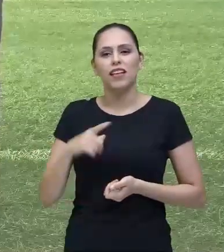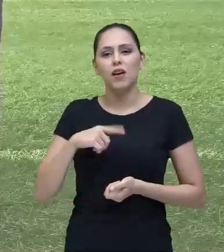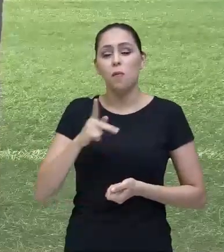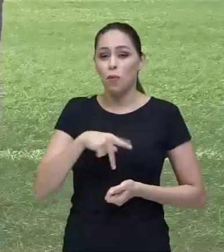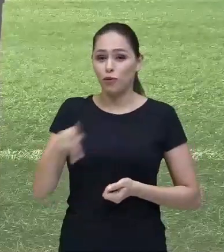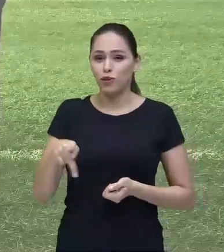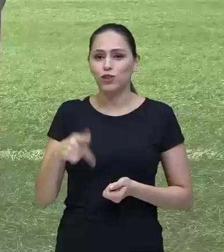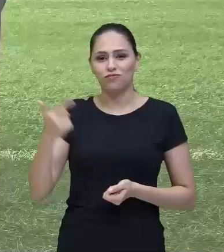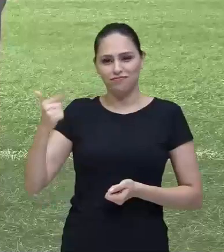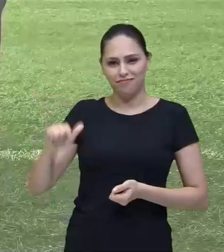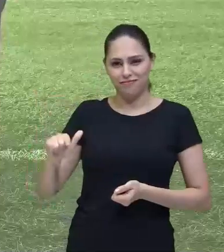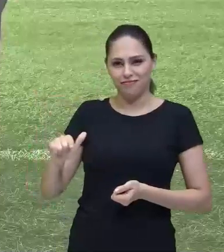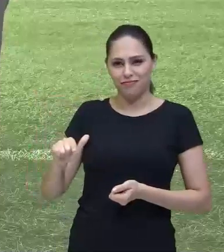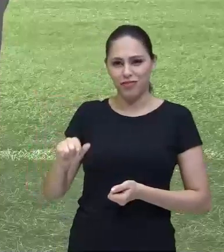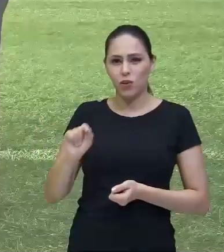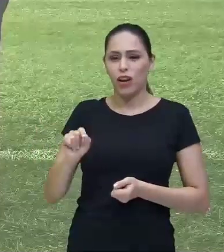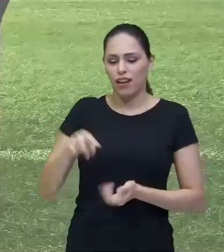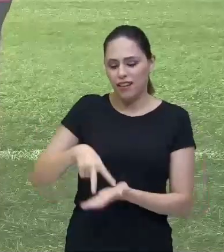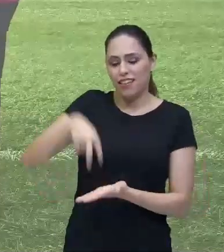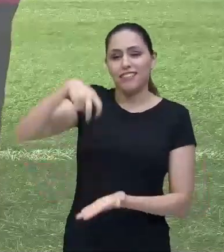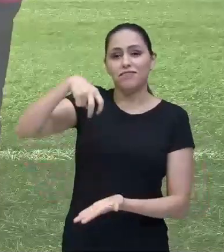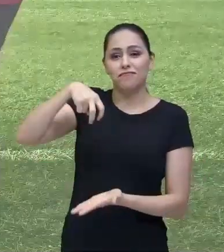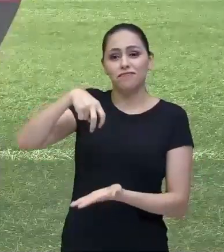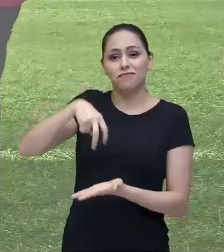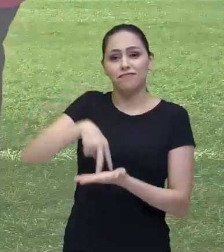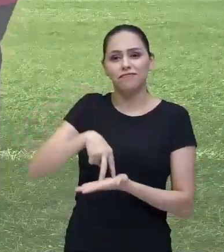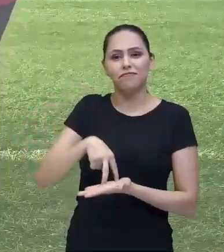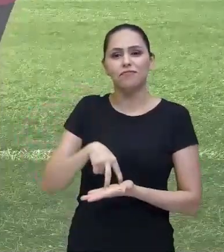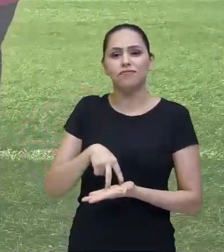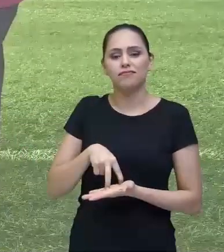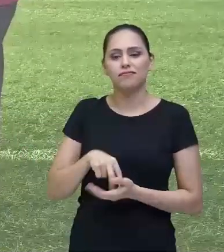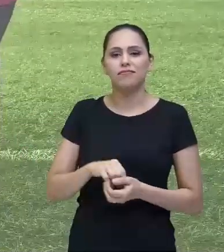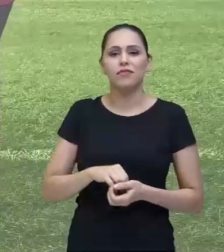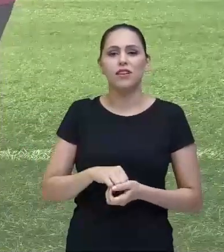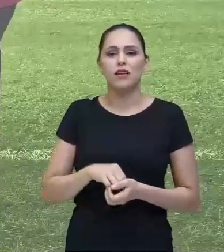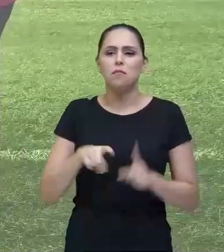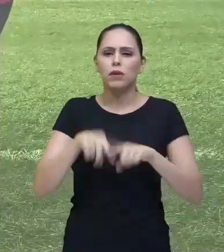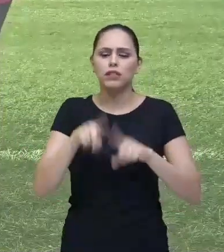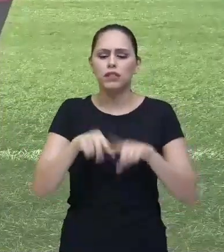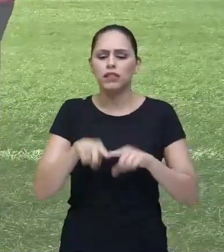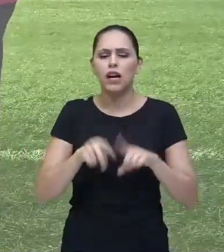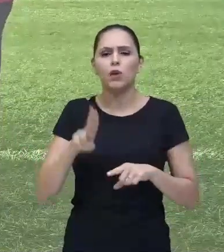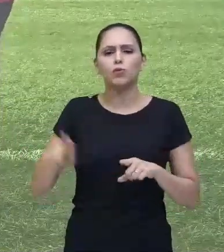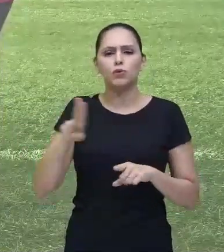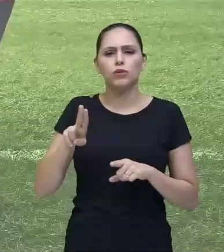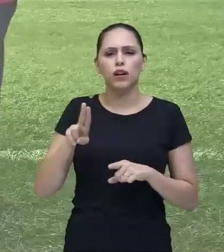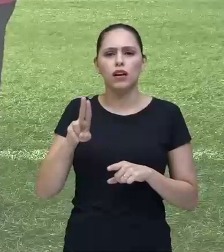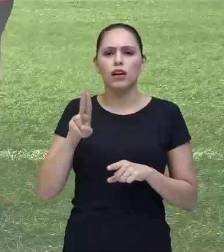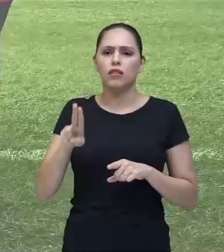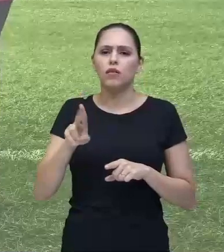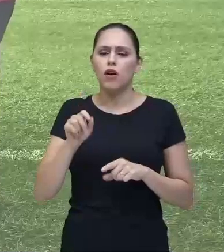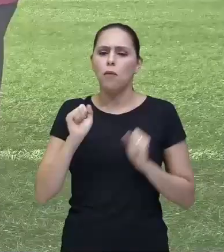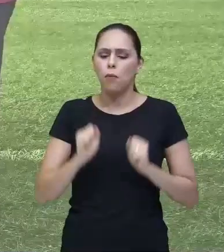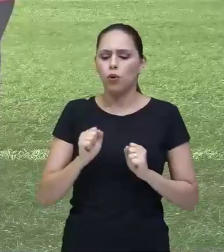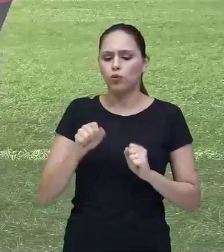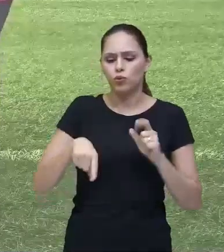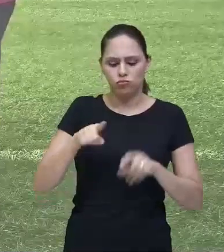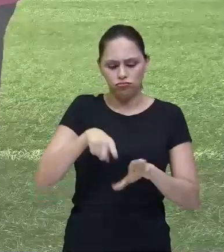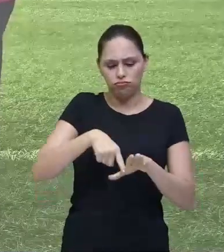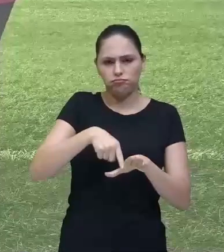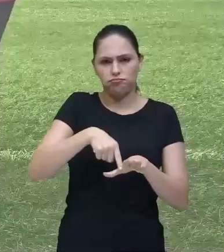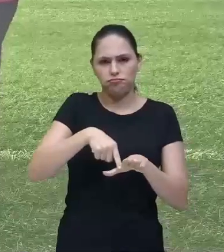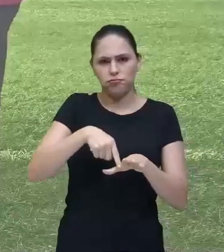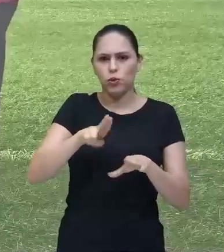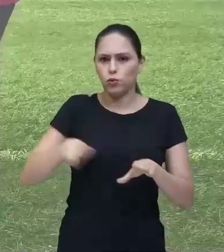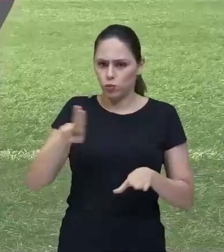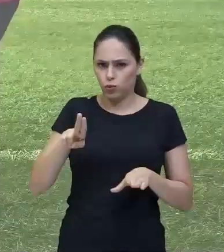vai fazer o salto em distância. E o material que a gente vai precisar, dois cones e aí em casa os sapatos. Você pode usar,